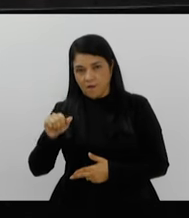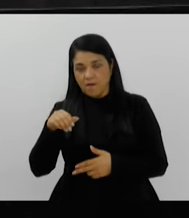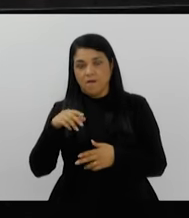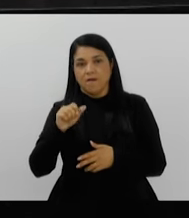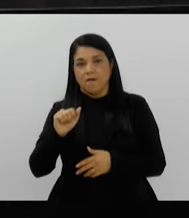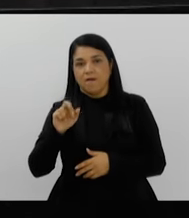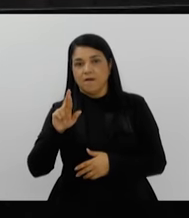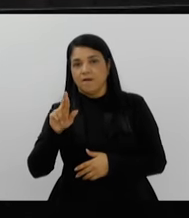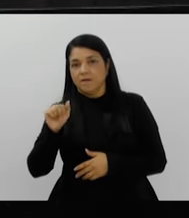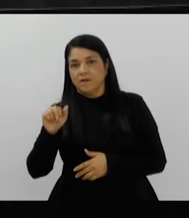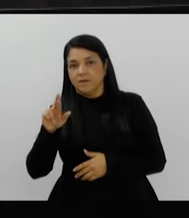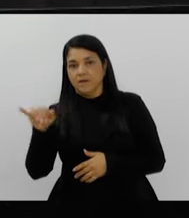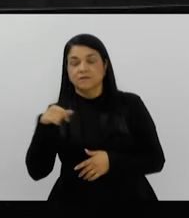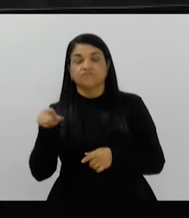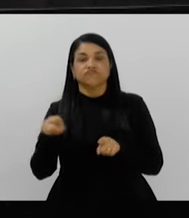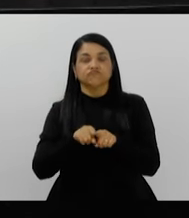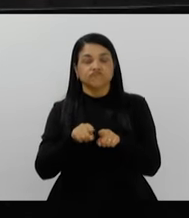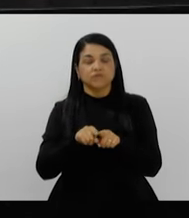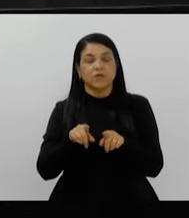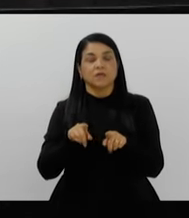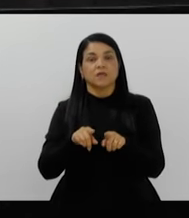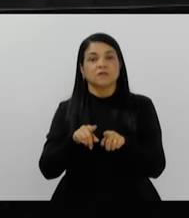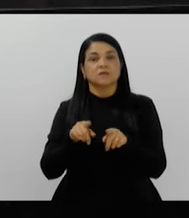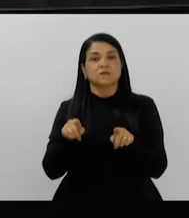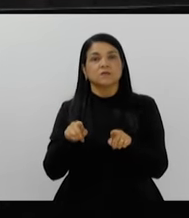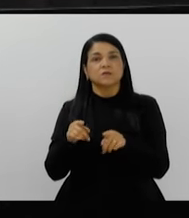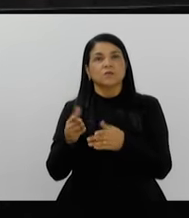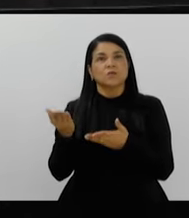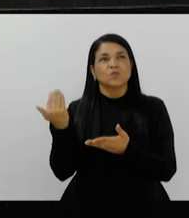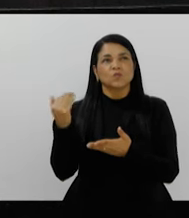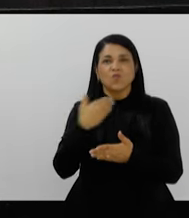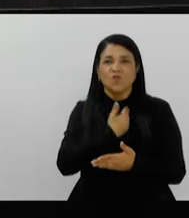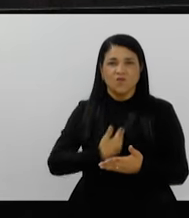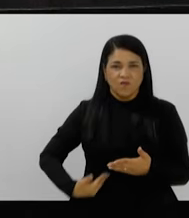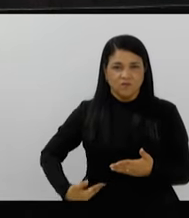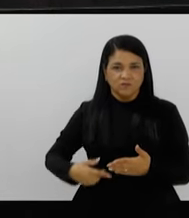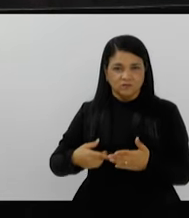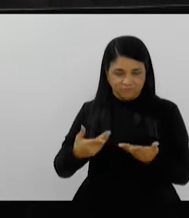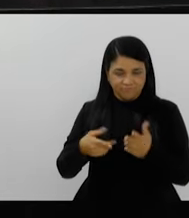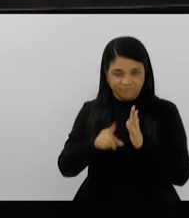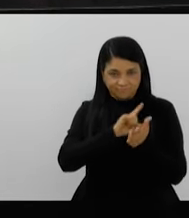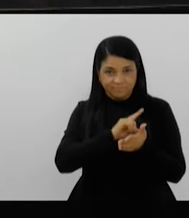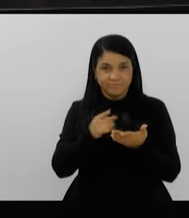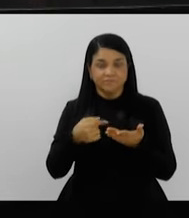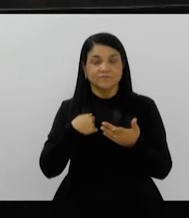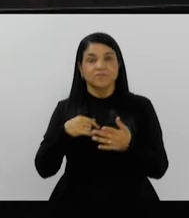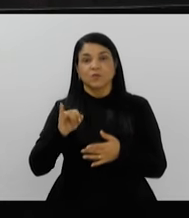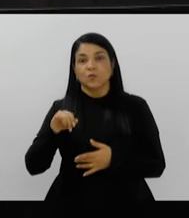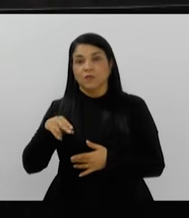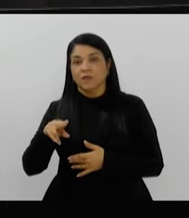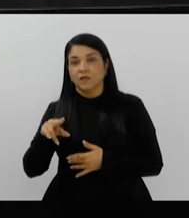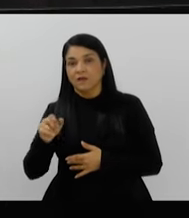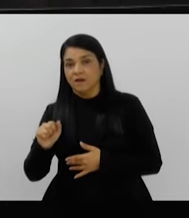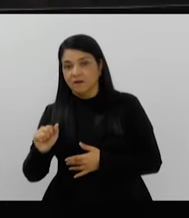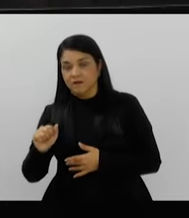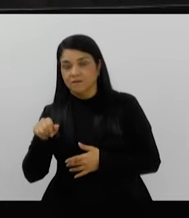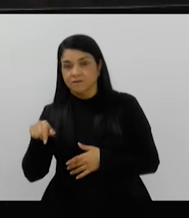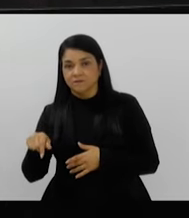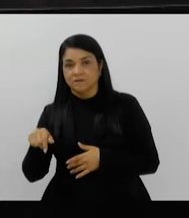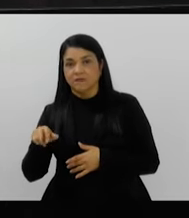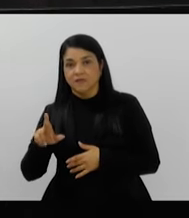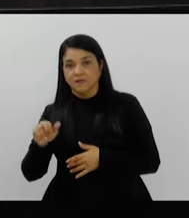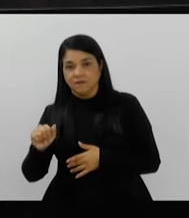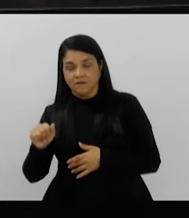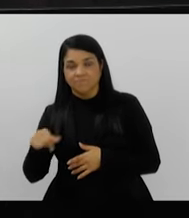totalmente desmontado pelo governo anterior, não é? E o INCRA totalmente